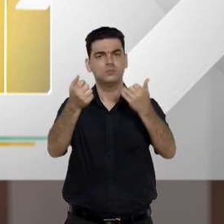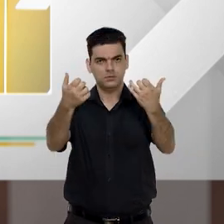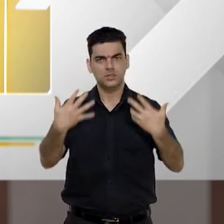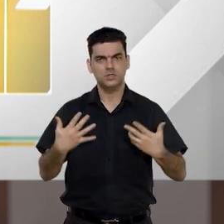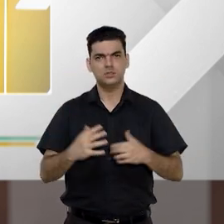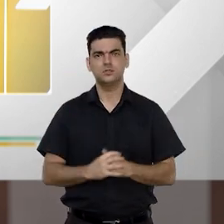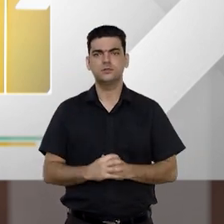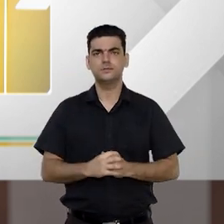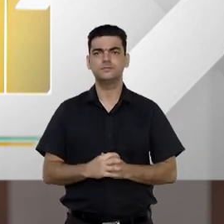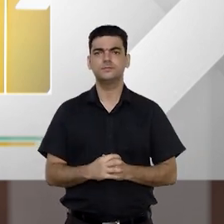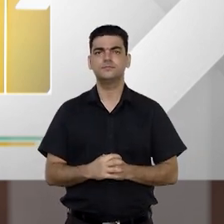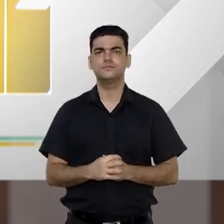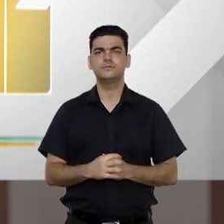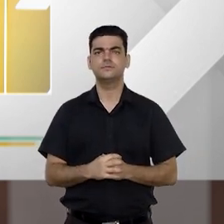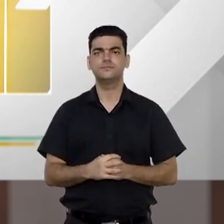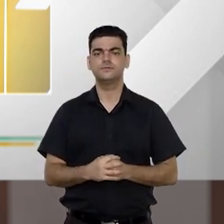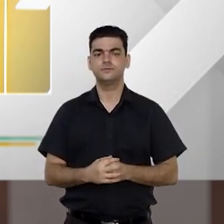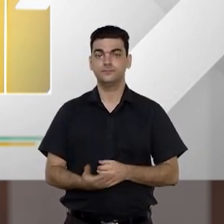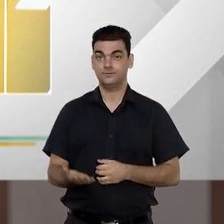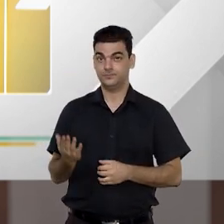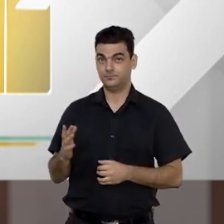ele é cabível, doutor Rodolfo?